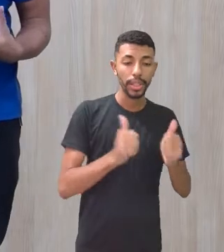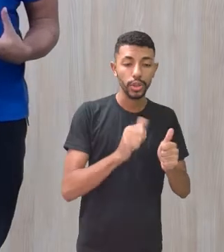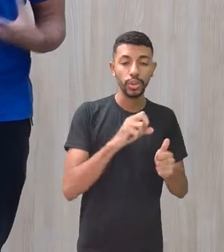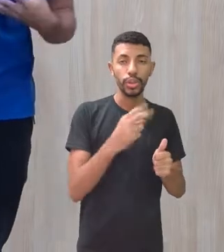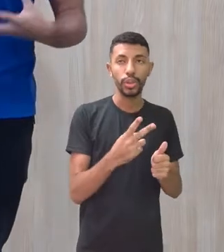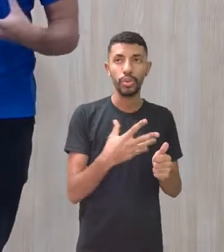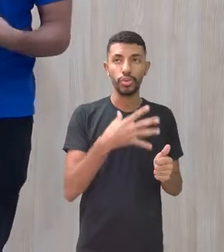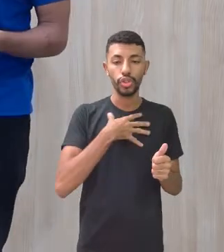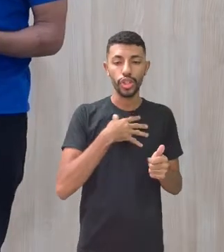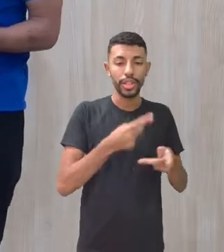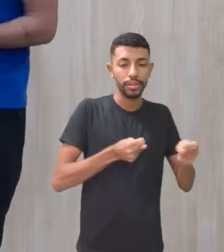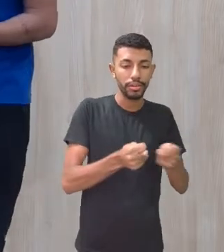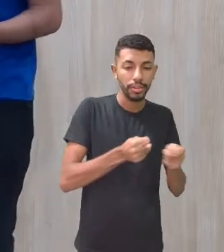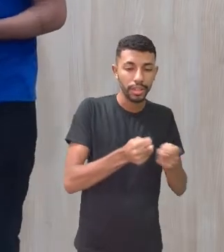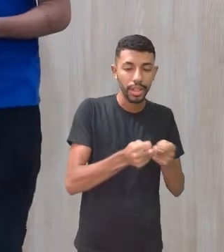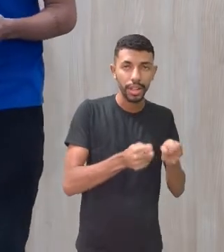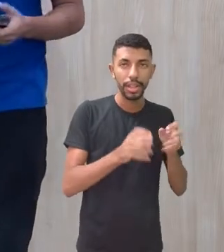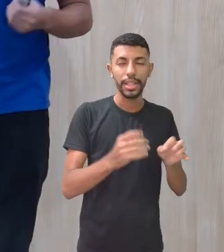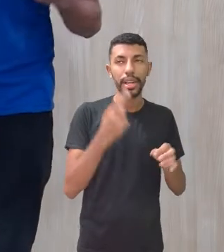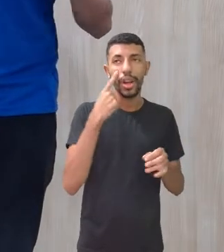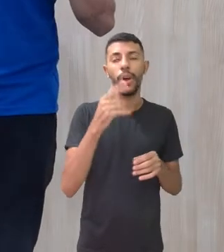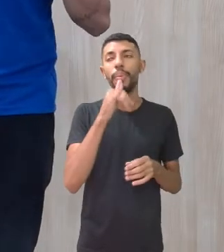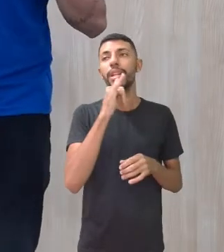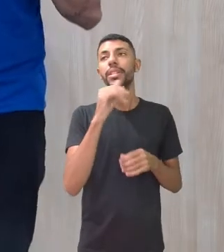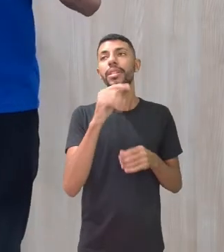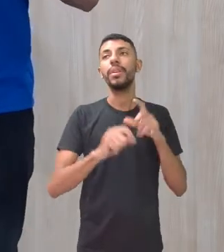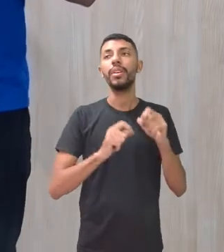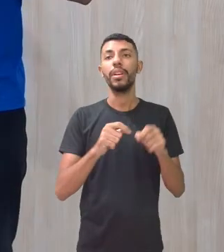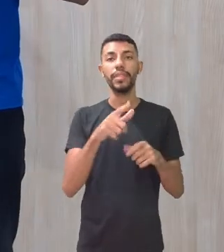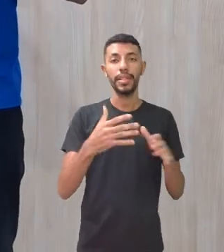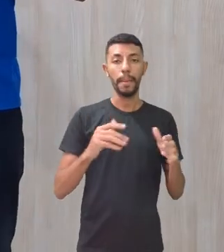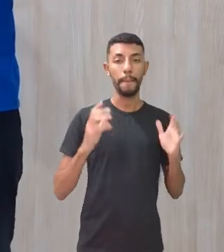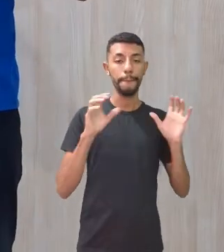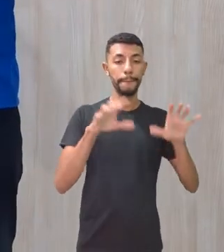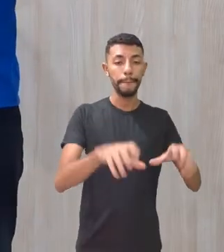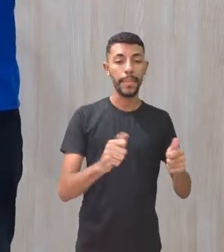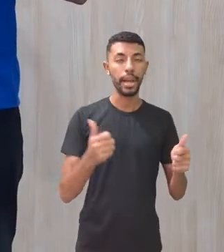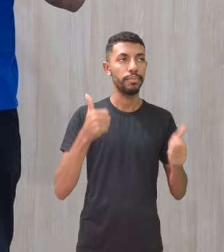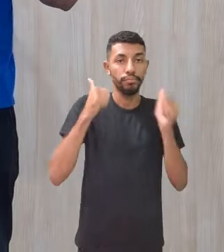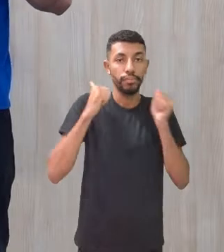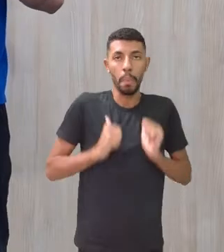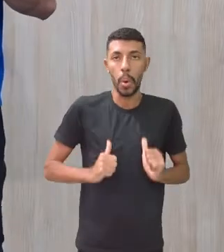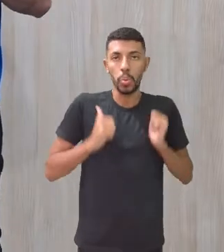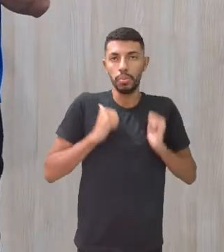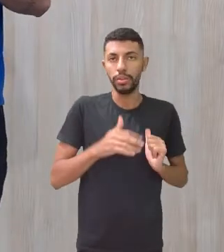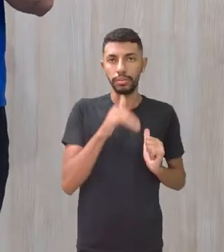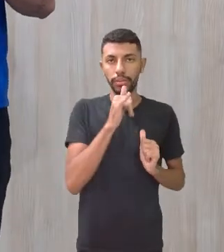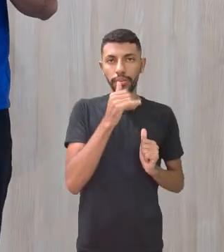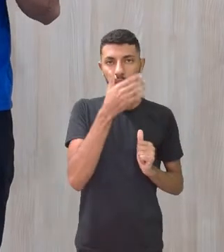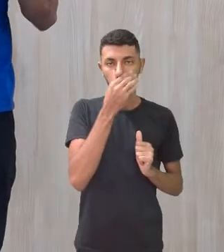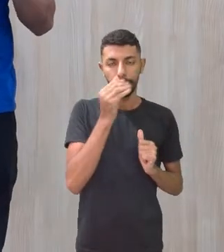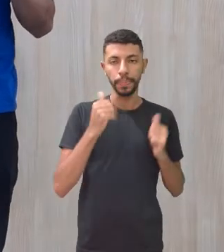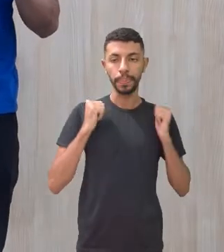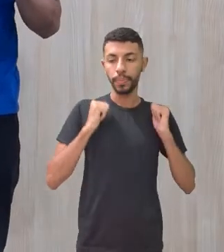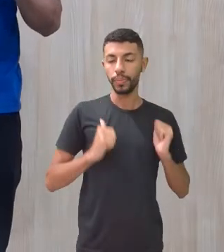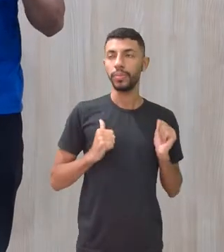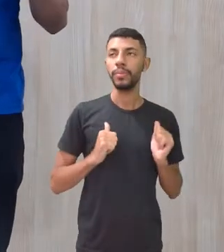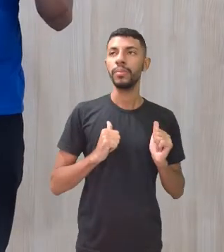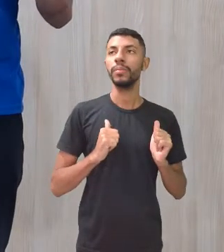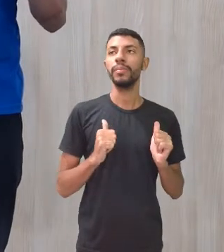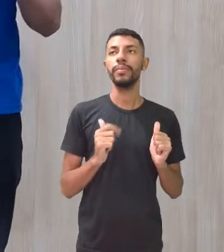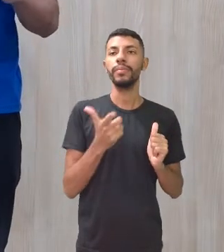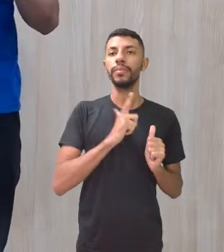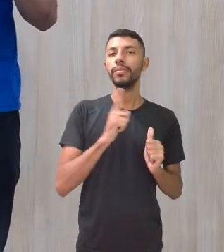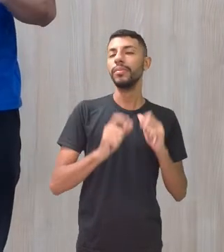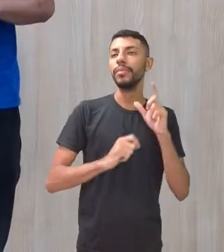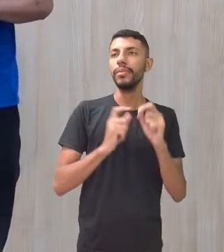regular. Vamos supor, quando você está pegando sua mochila, né? Você pegou sua mochila, você coloca nas costas, tem lá, de repente,